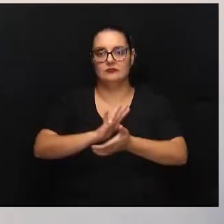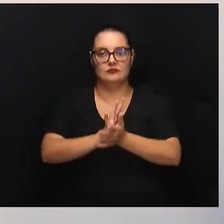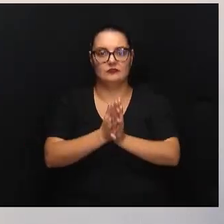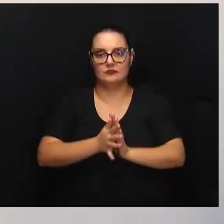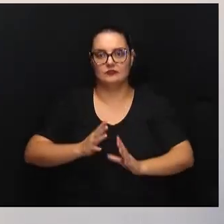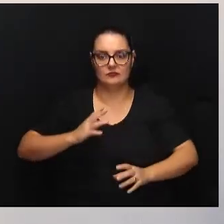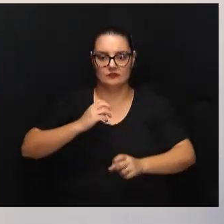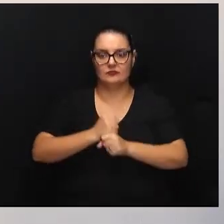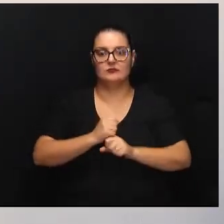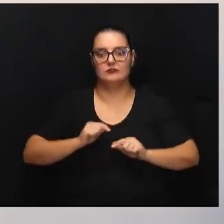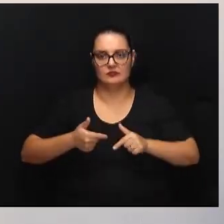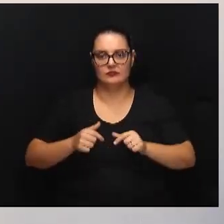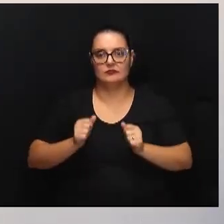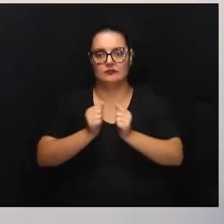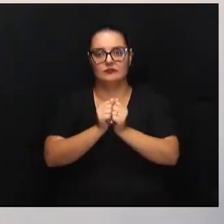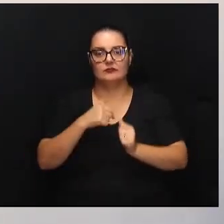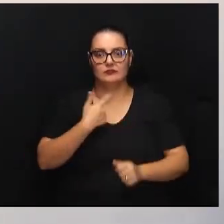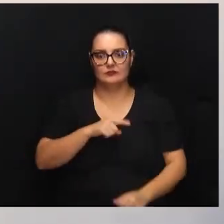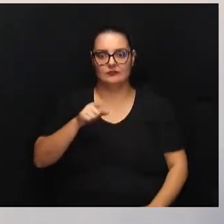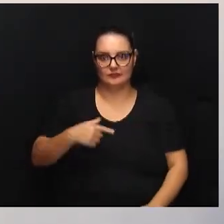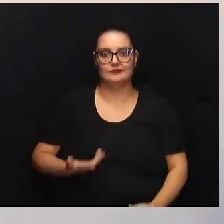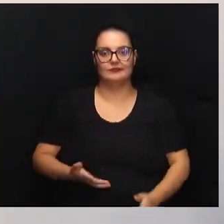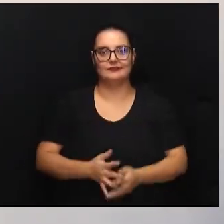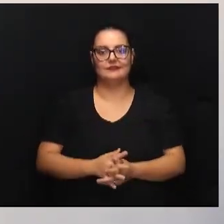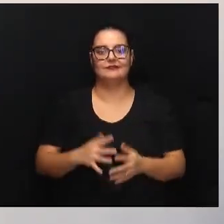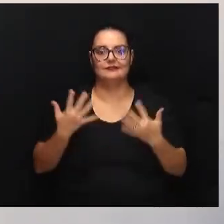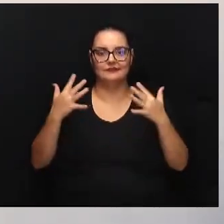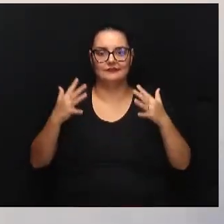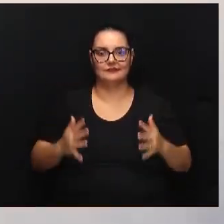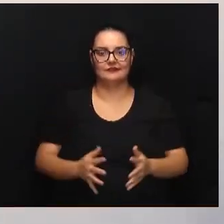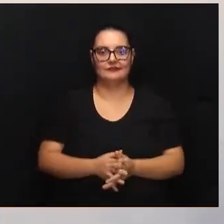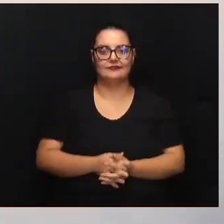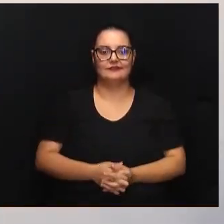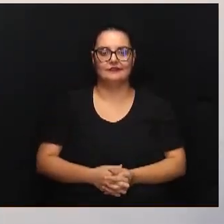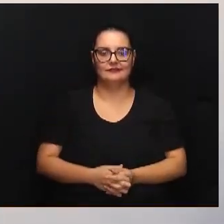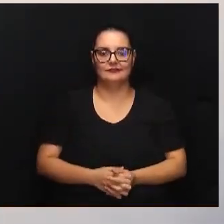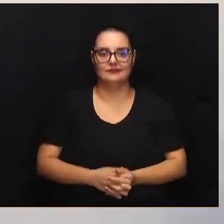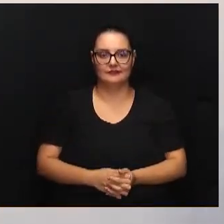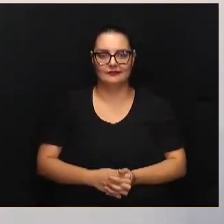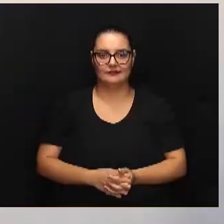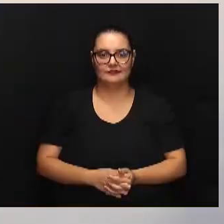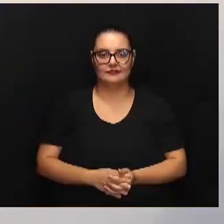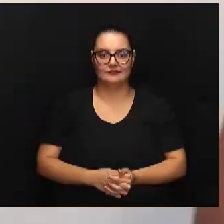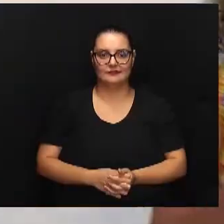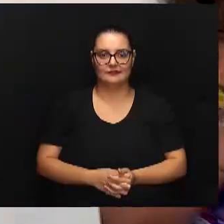enfim, transfóbica. A gente somar nessa luta. Conte com a gente, tá bom? É isso.